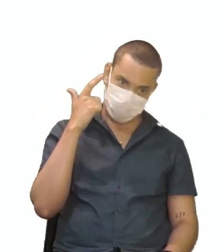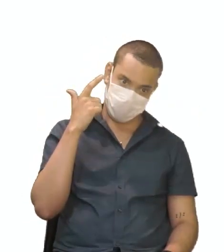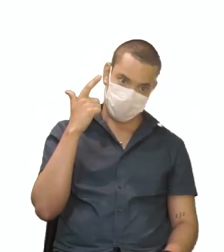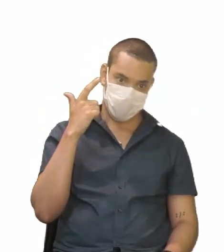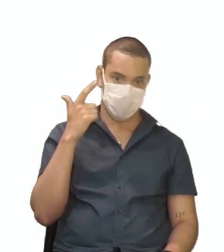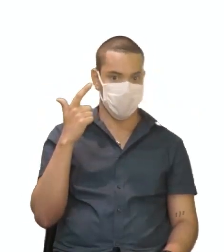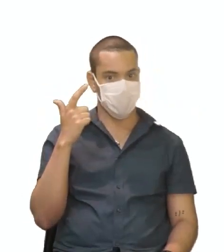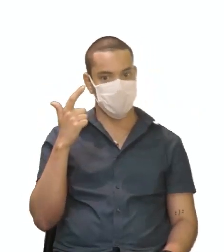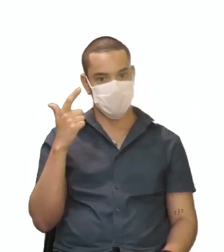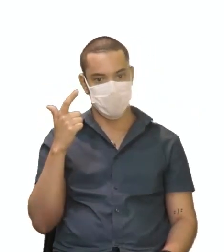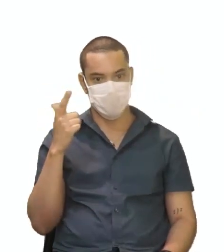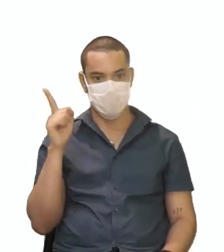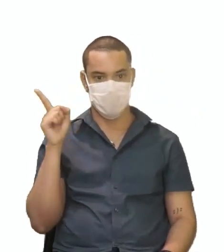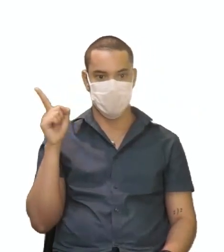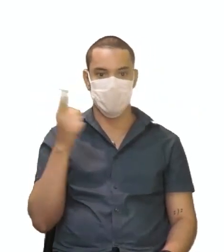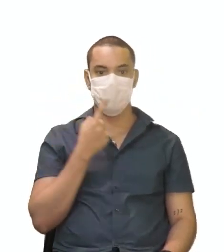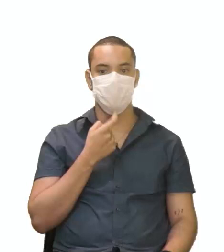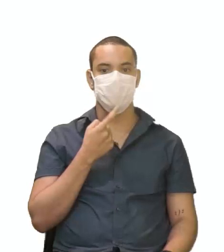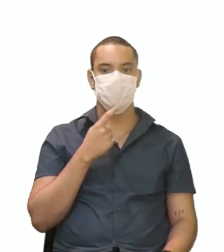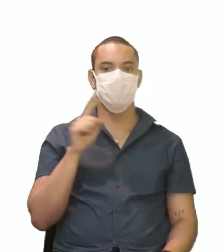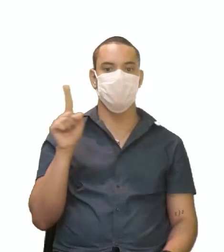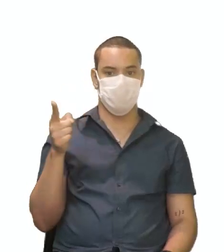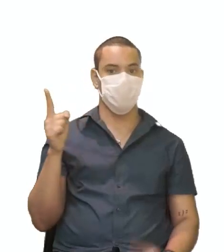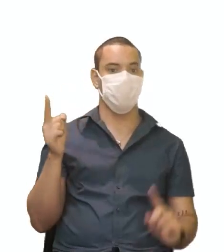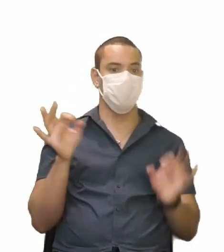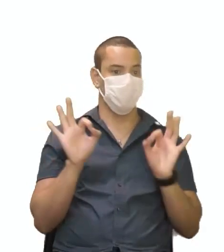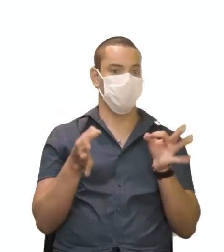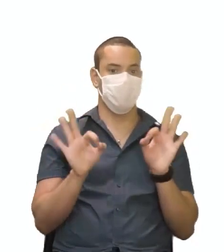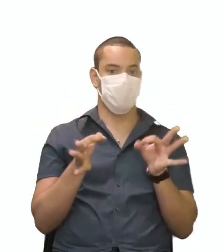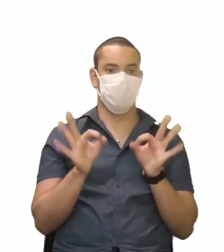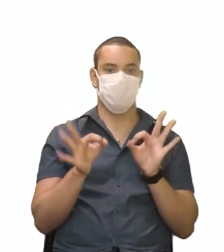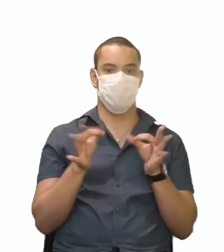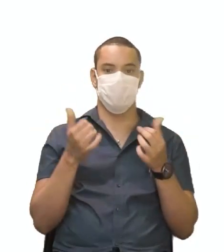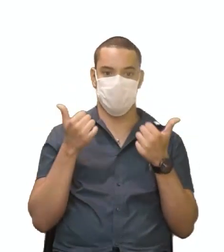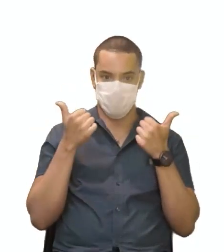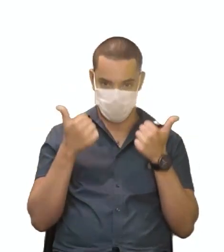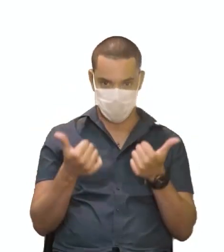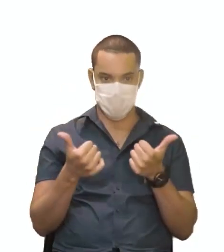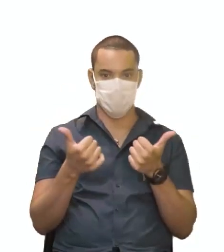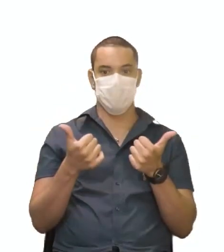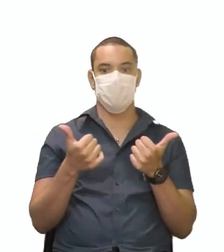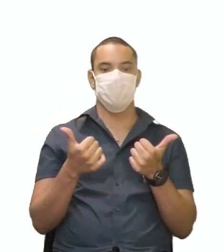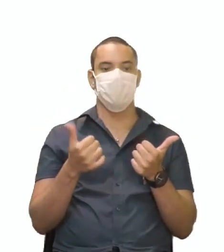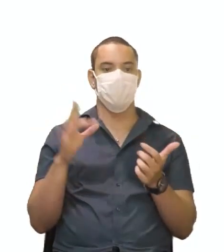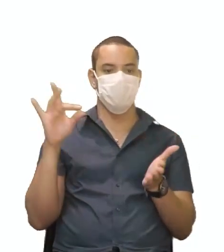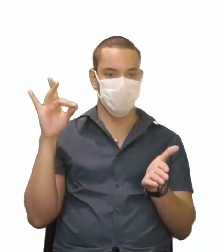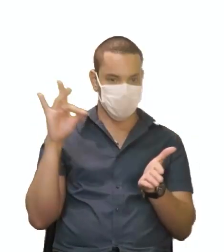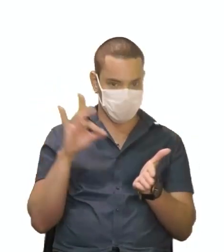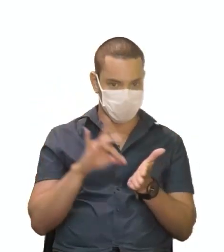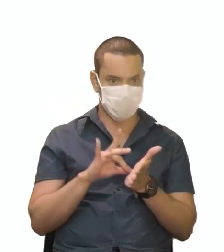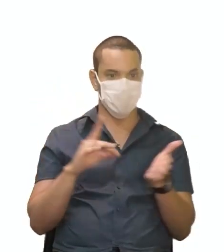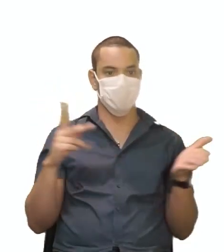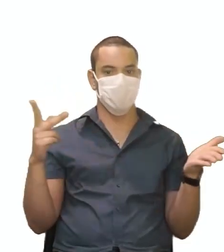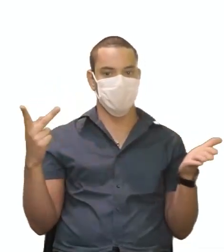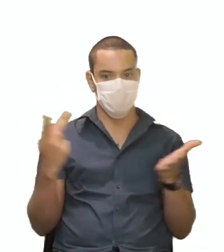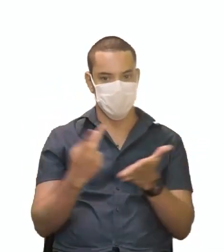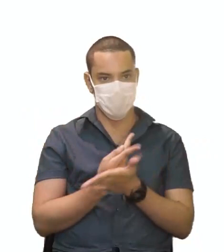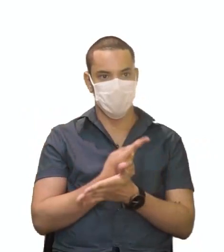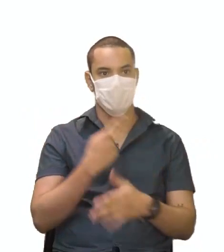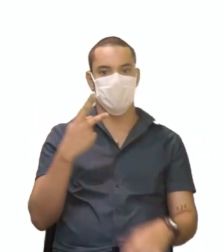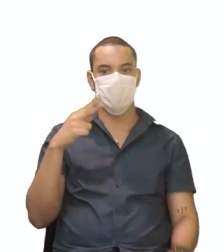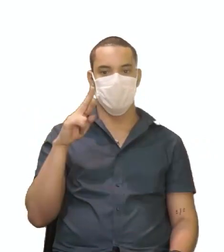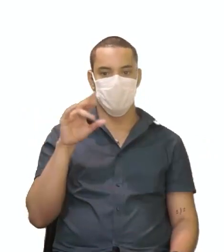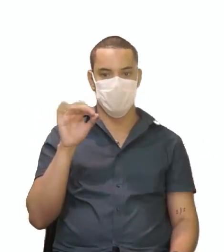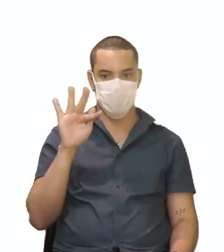daqui até aqui, beleza, tranquilo, é realmente. Crossover ocorre na prófase 1 da